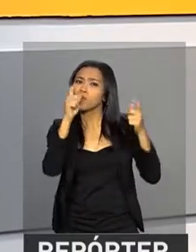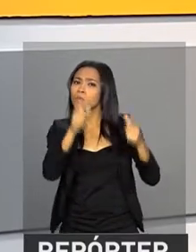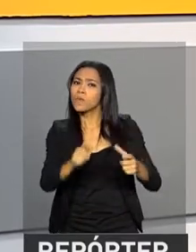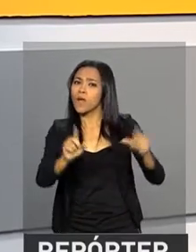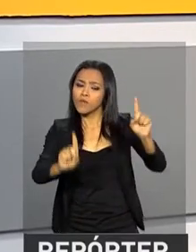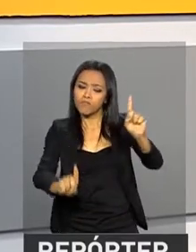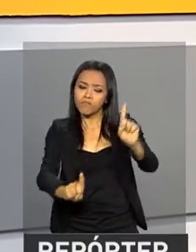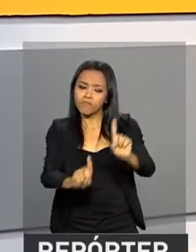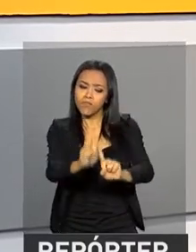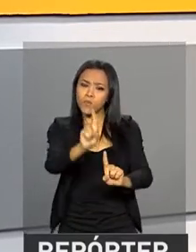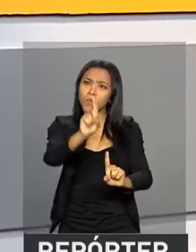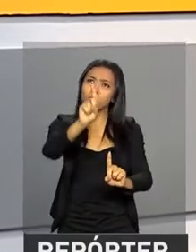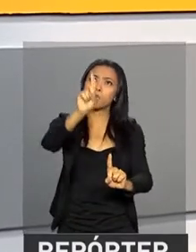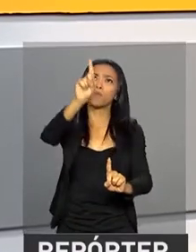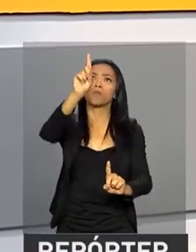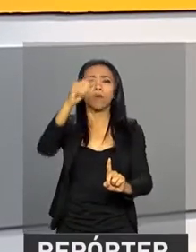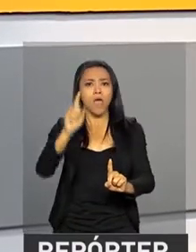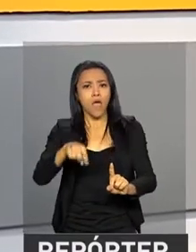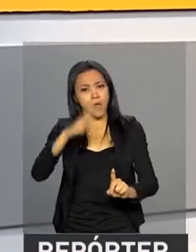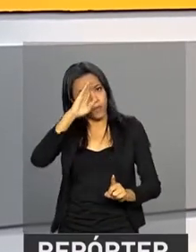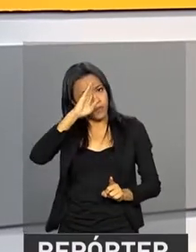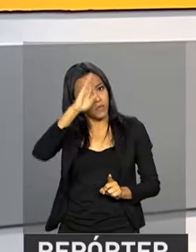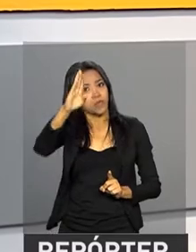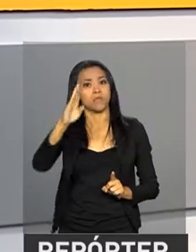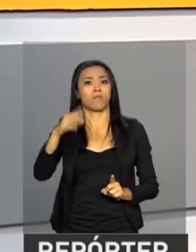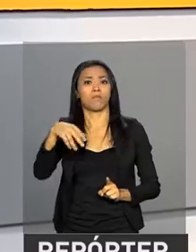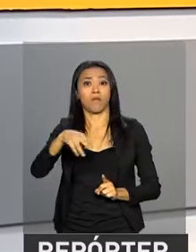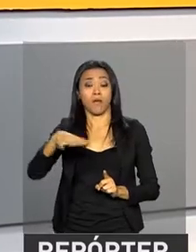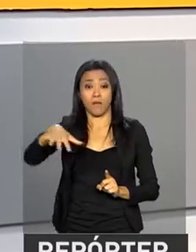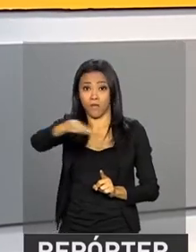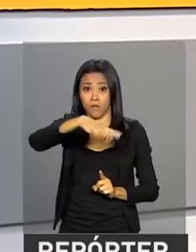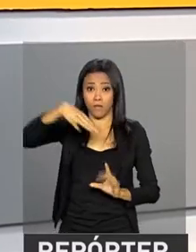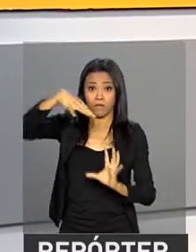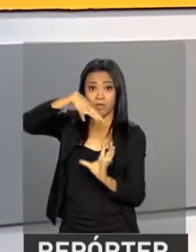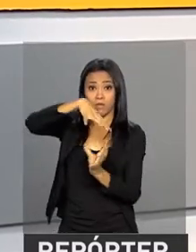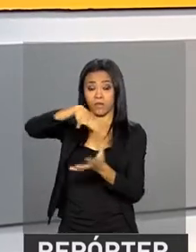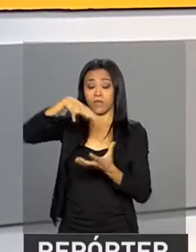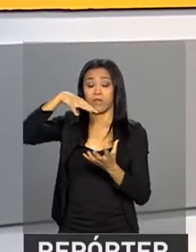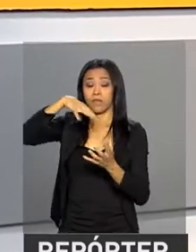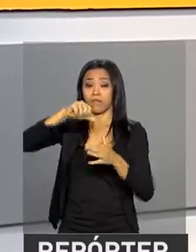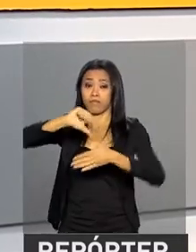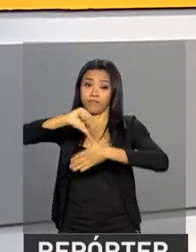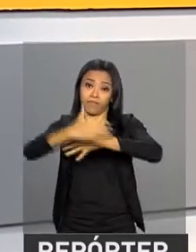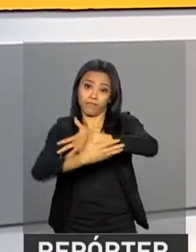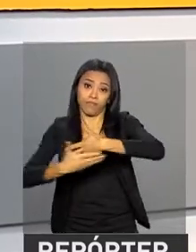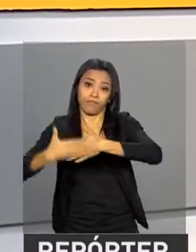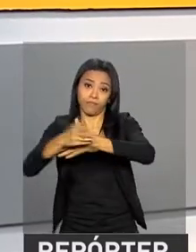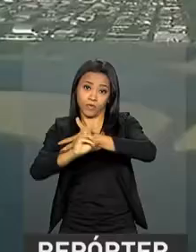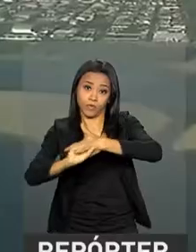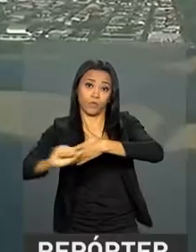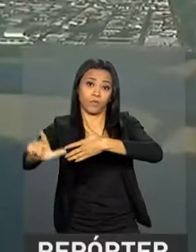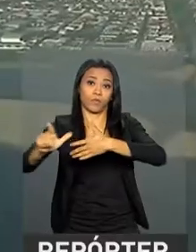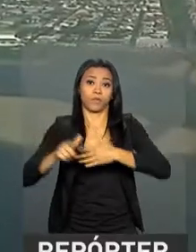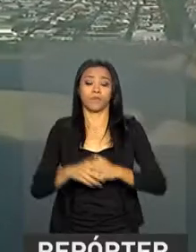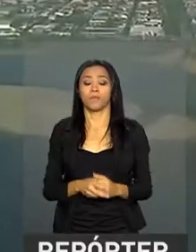de Foguetes de Alcântara, que é o principal do Hemisfério Sul e estratégico para o Programa Espacial Brasileiro.